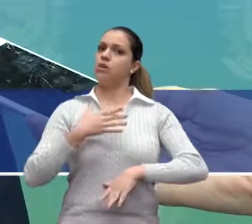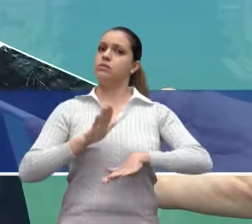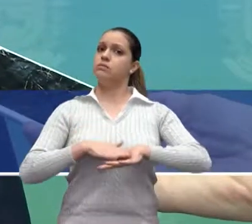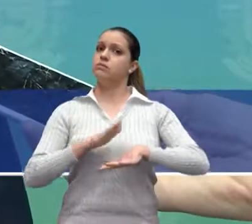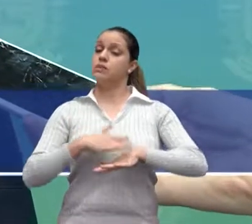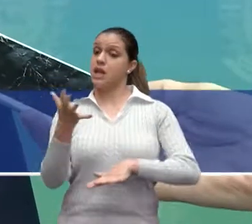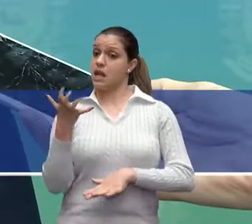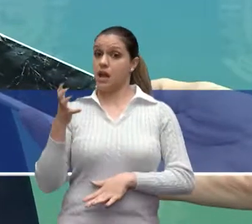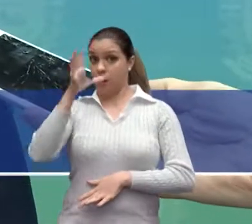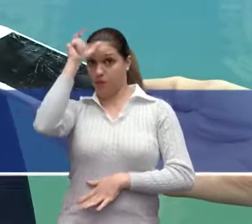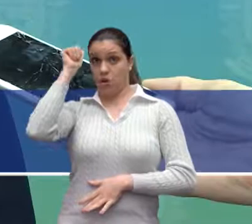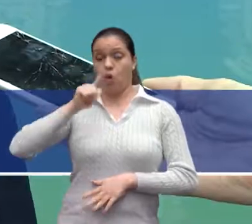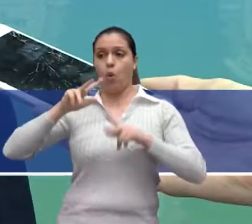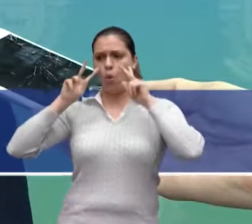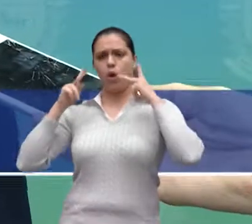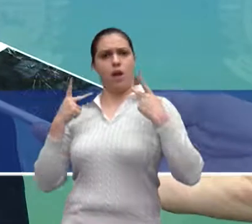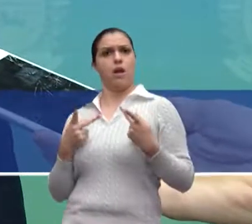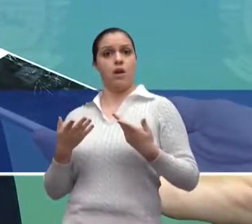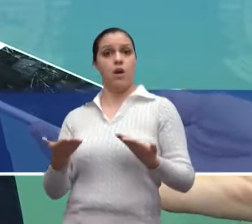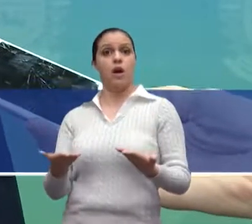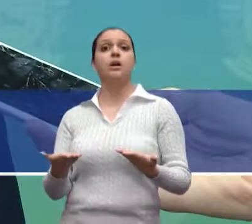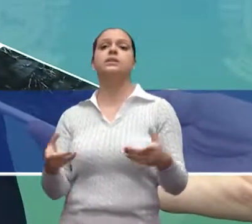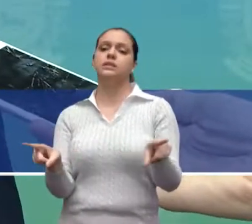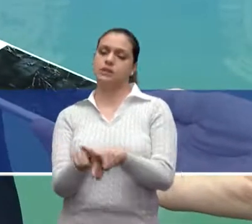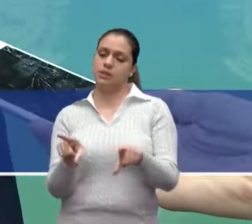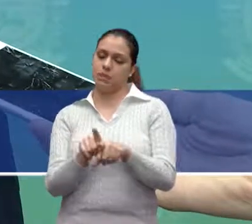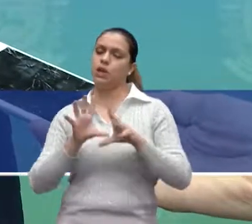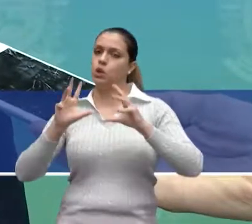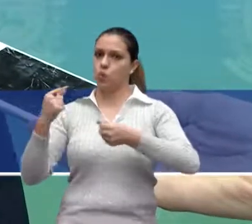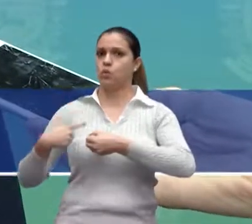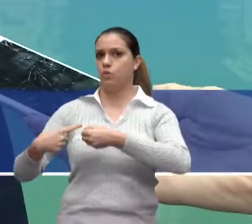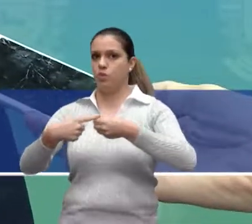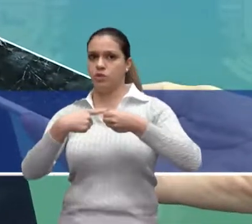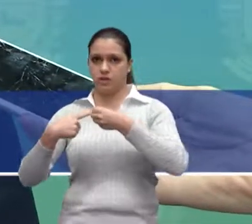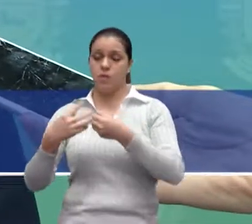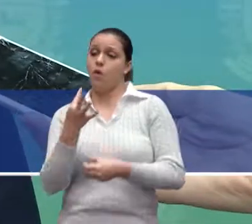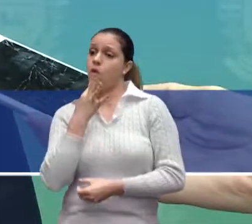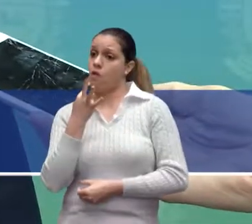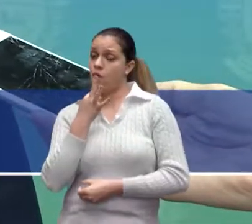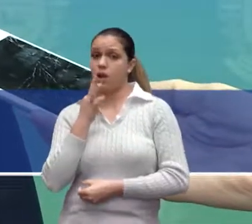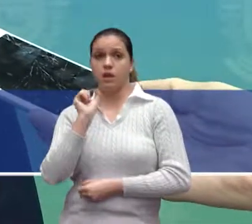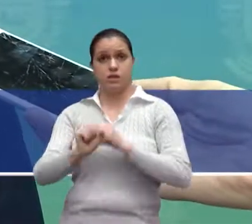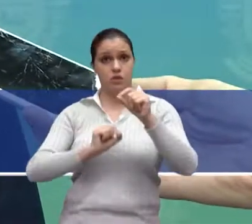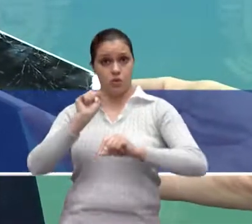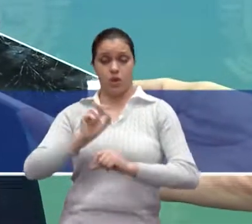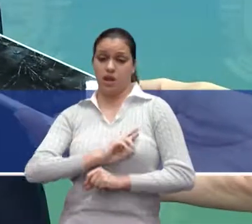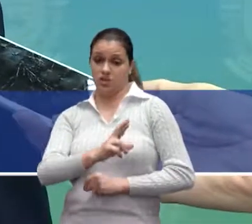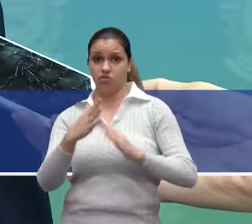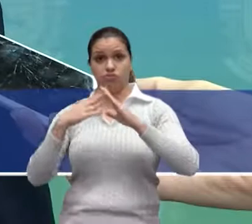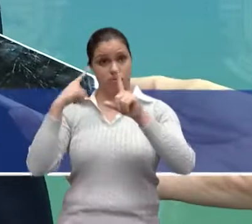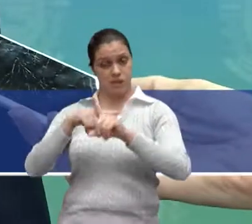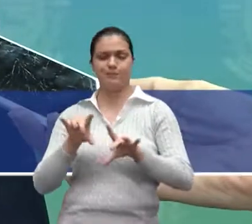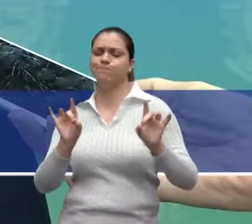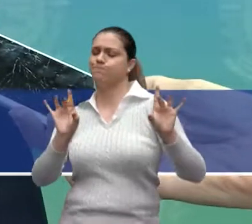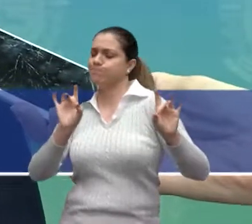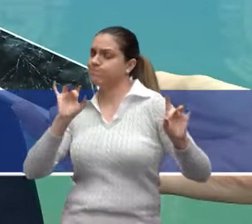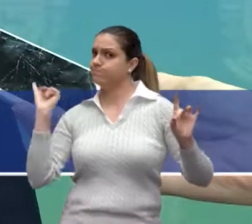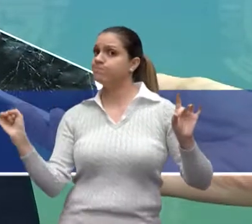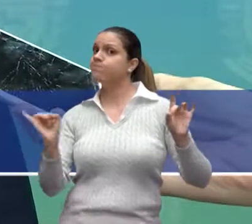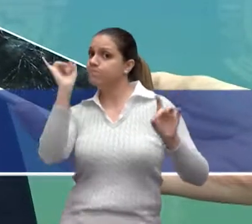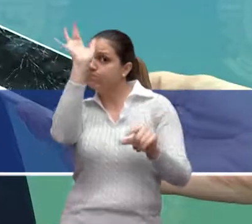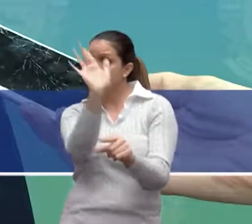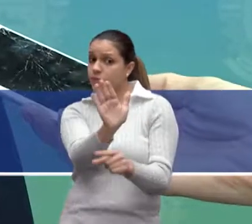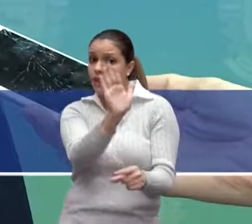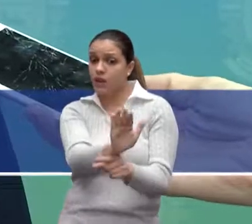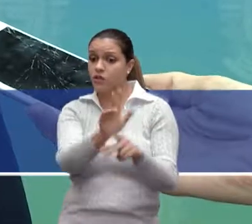nossa iniciativa de que o Mato Grosso do Sul reconheça e que os municípios do Mato Grosso do Sul também reconheçam as atividades